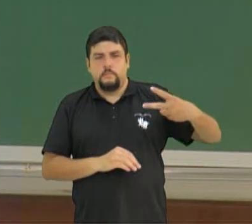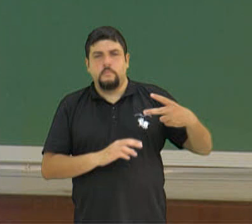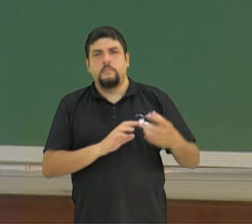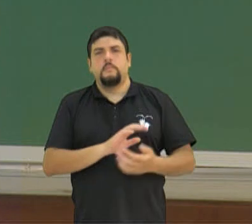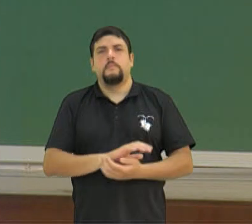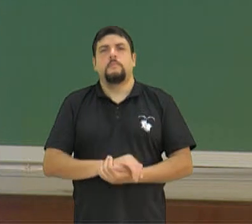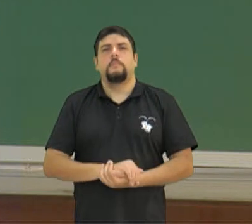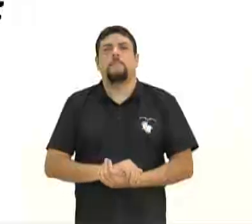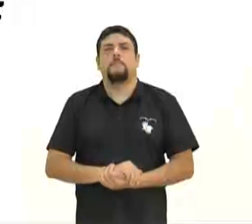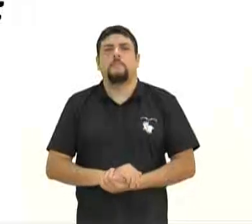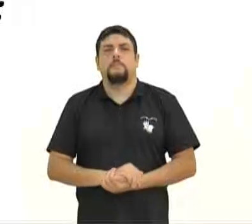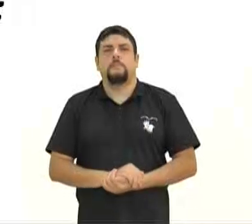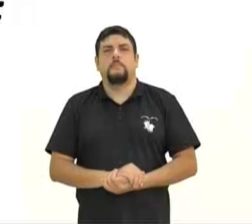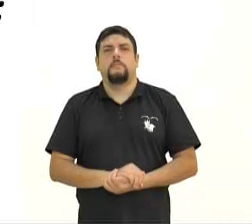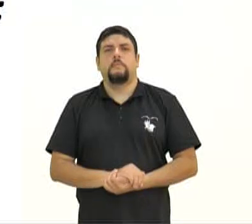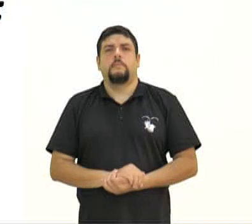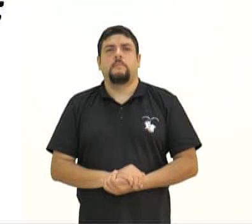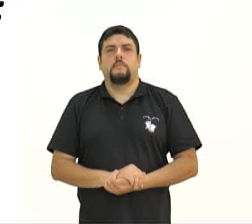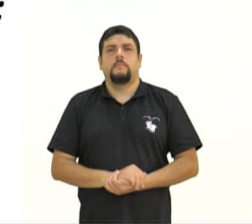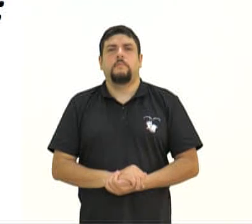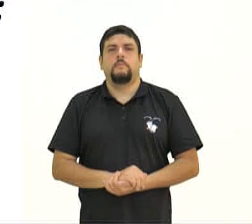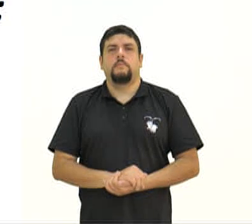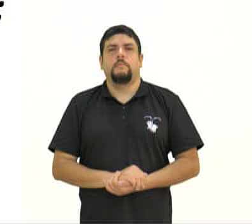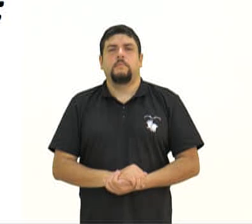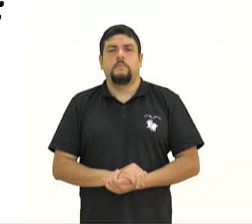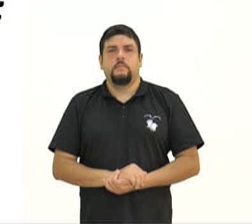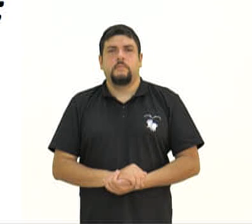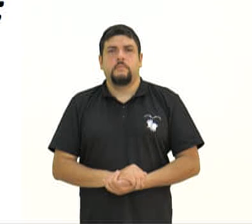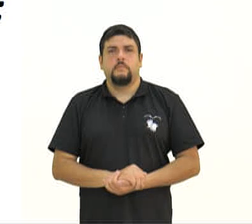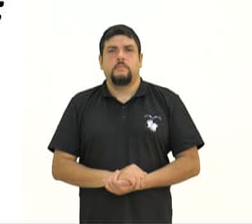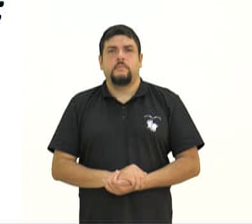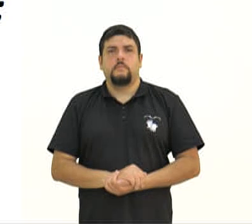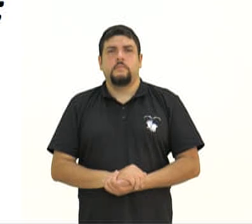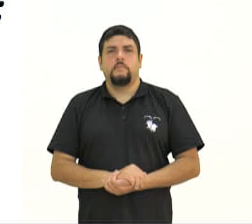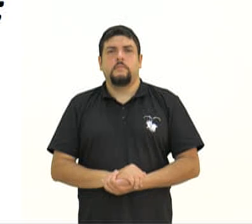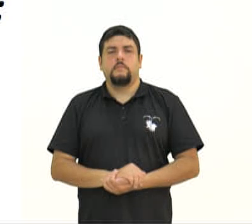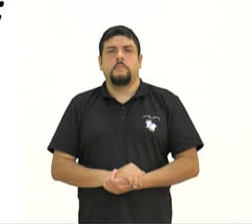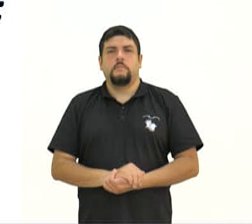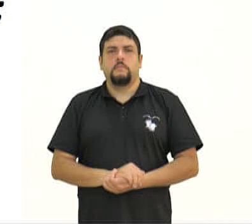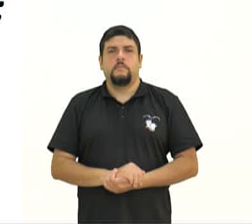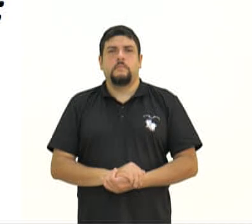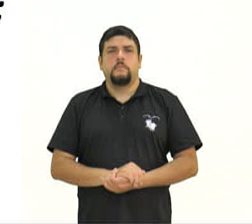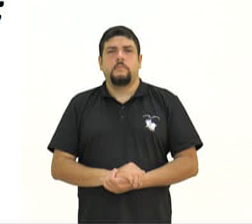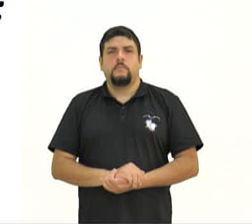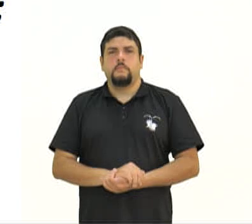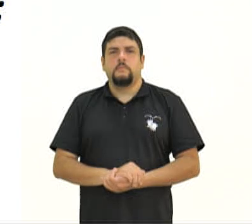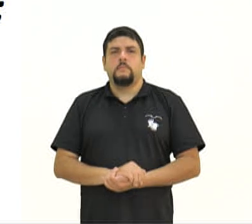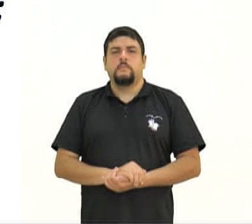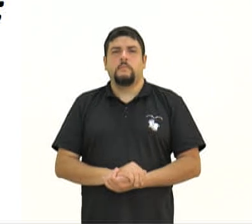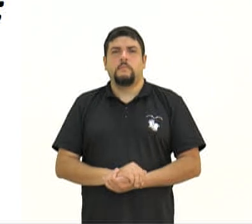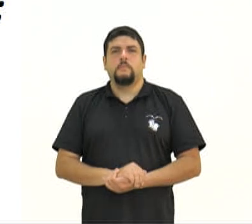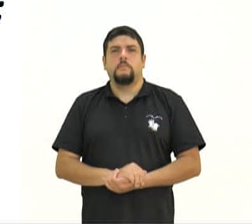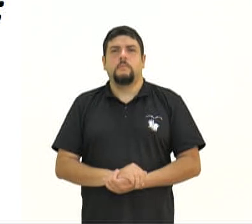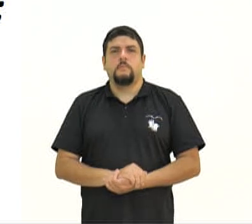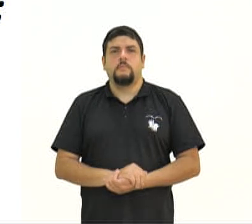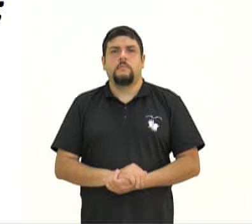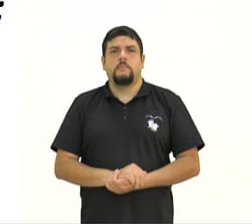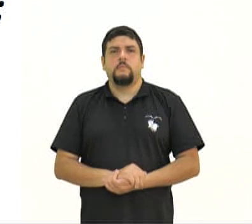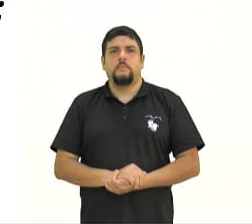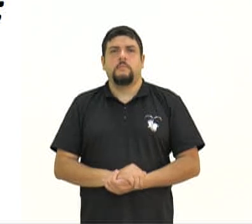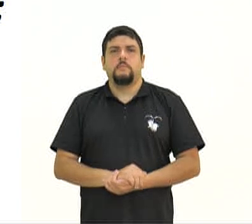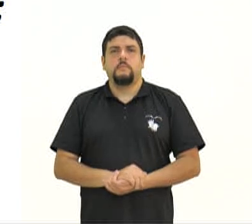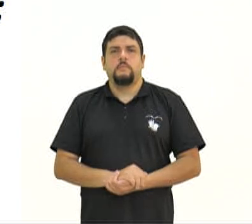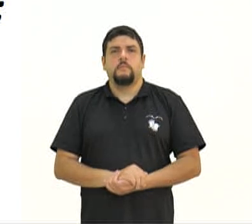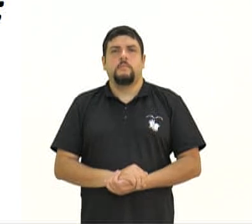que apresenta as partes do corpo que utilizamos para escrever, manipular o móvel. Então, los ojos, los pies e